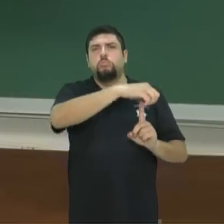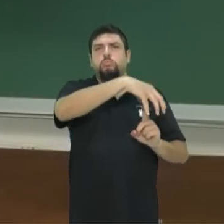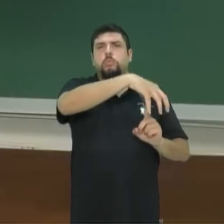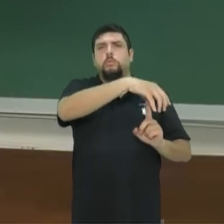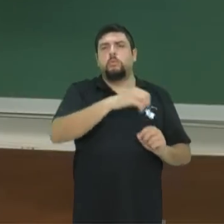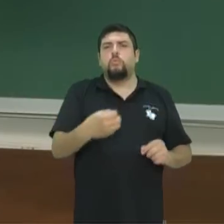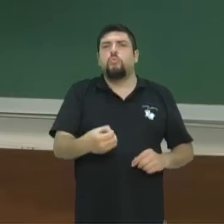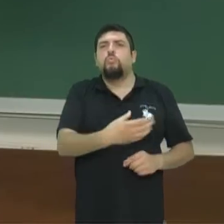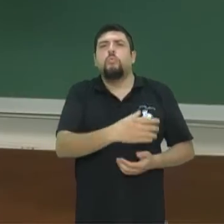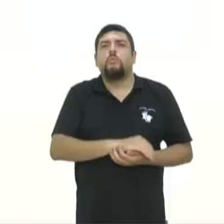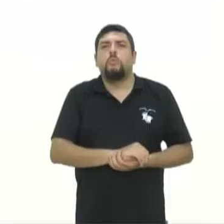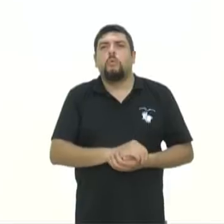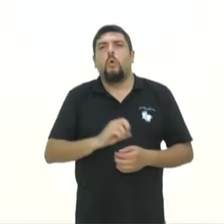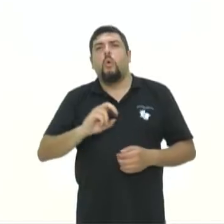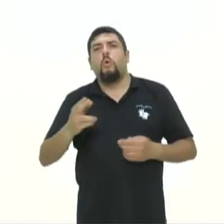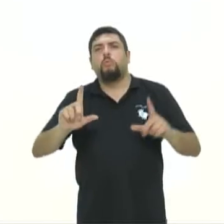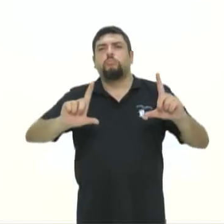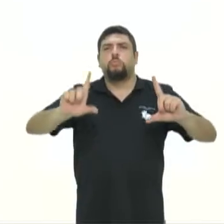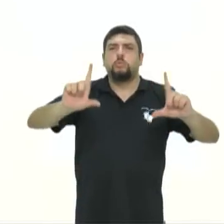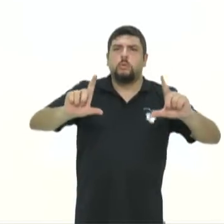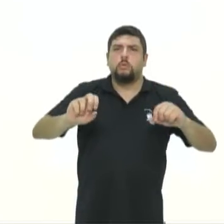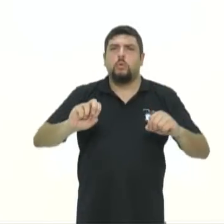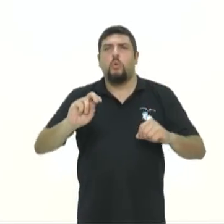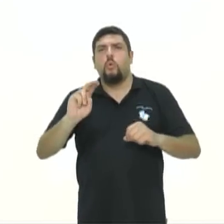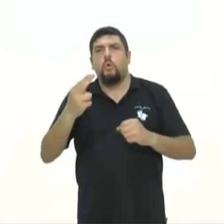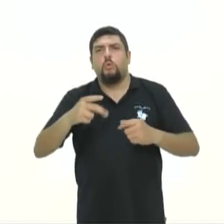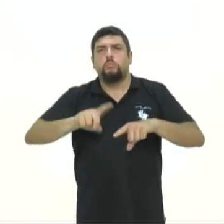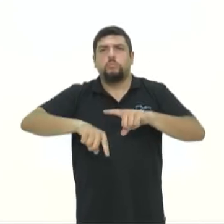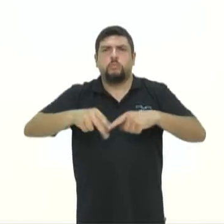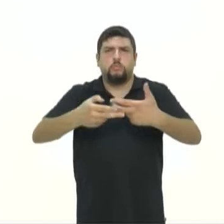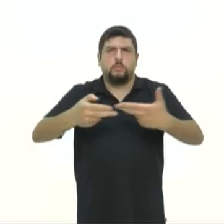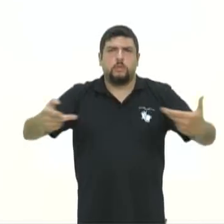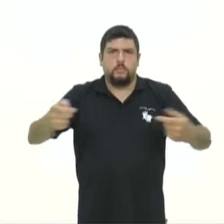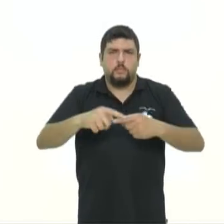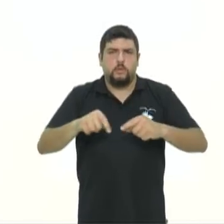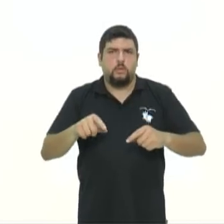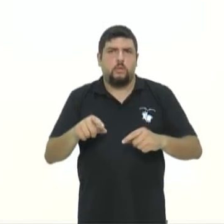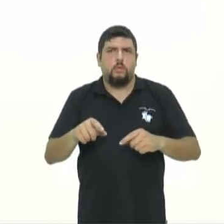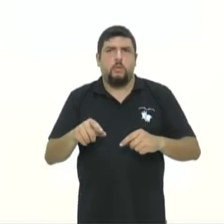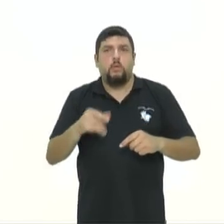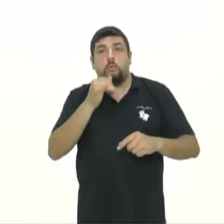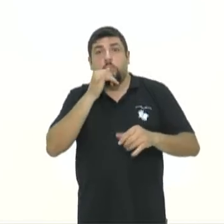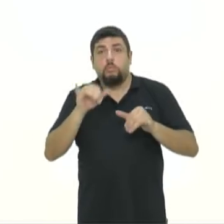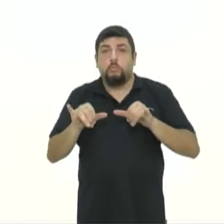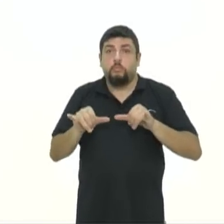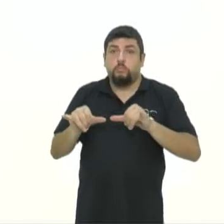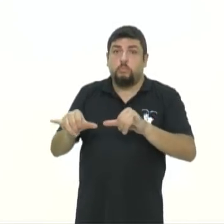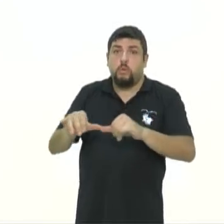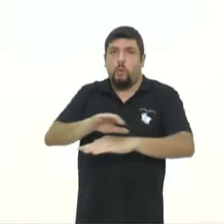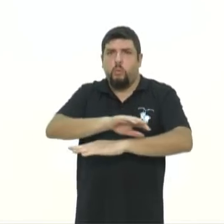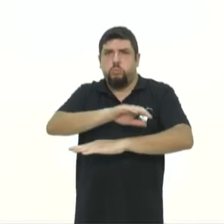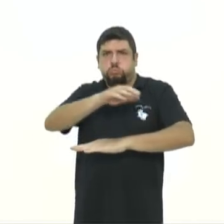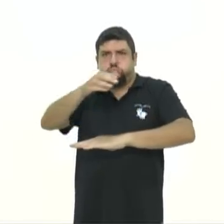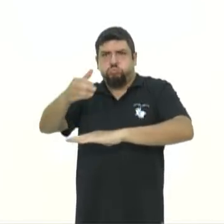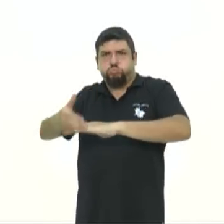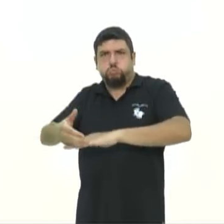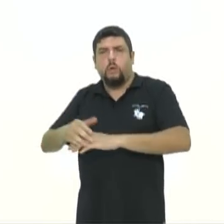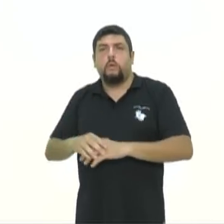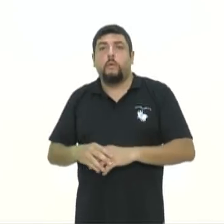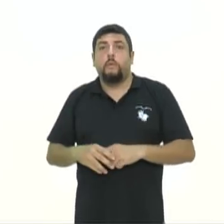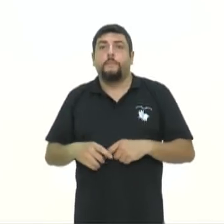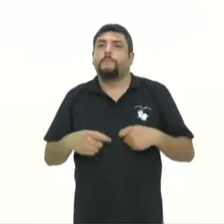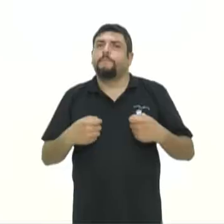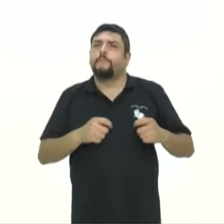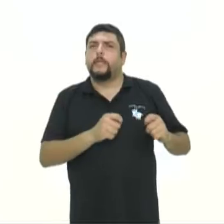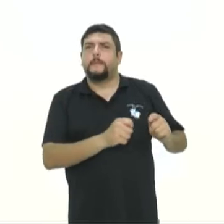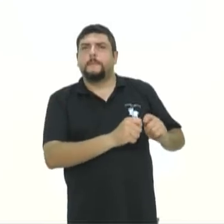TV, outros bens móveis e imóveis ali, um carrinho de compras recheado, algumas coisas vai ter que abrir mão,